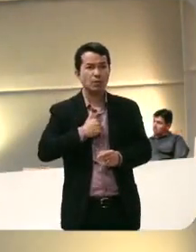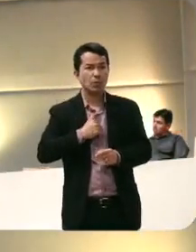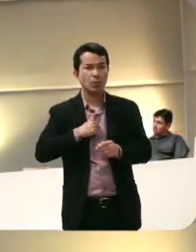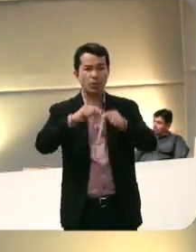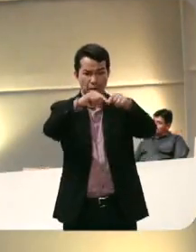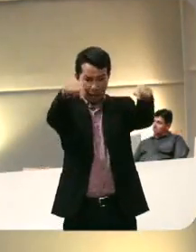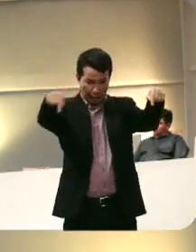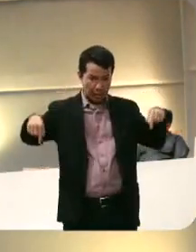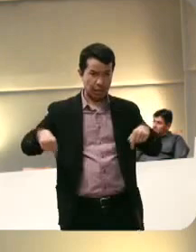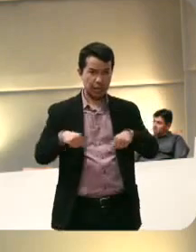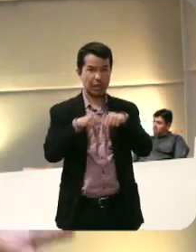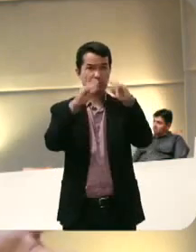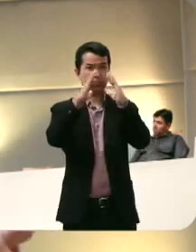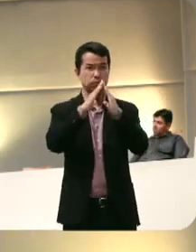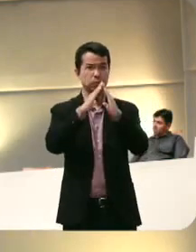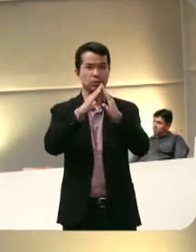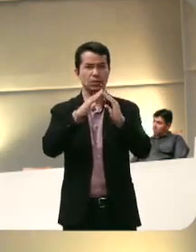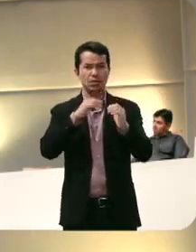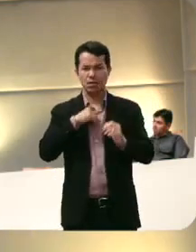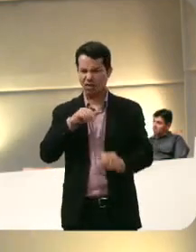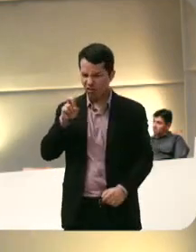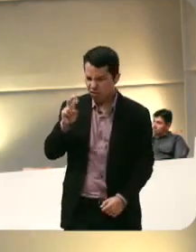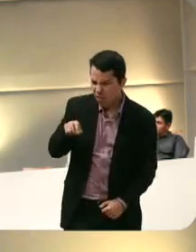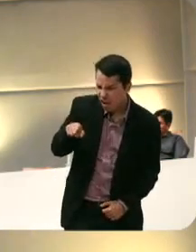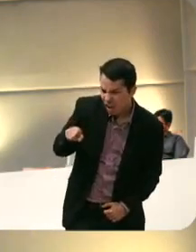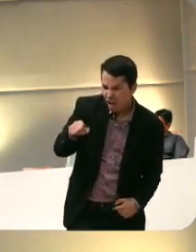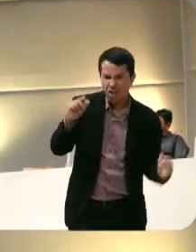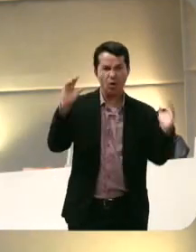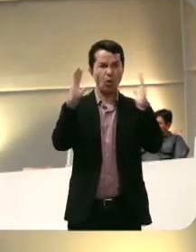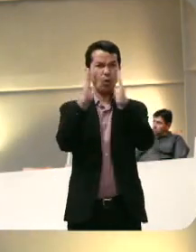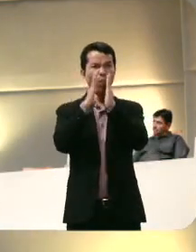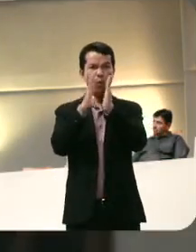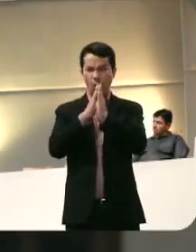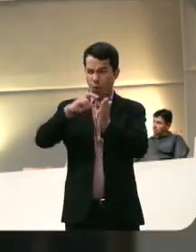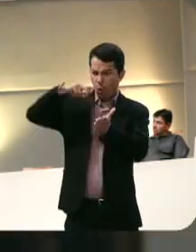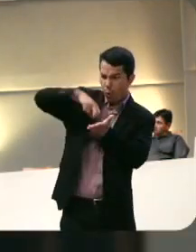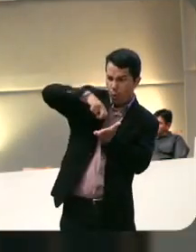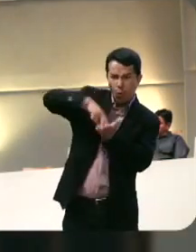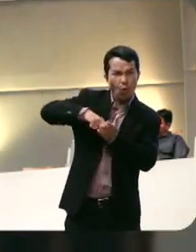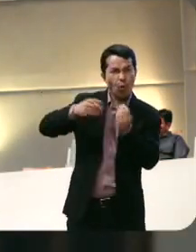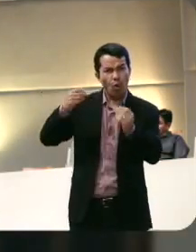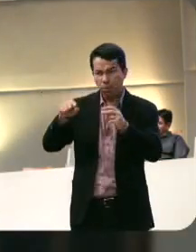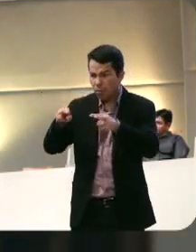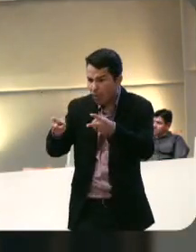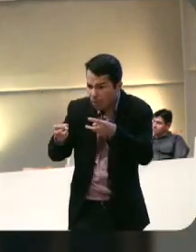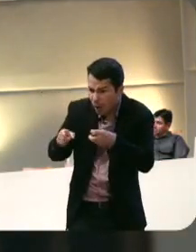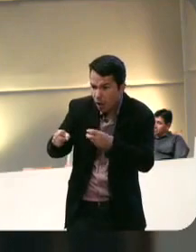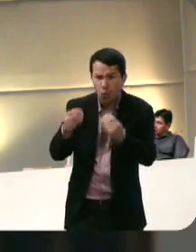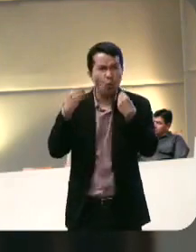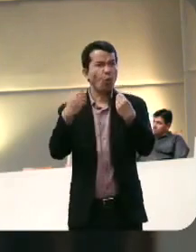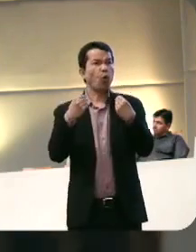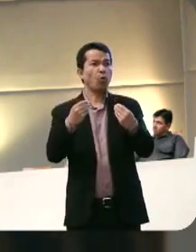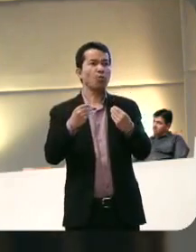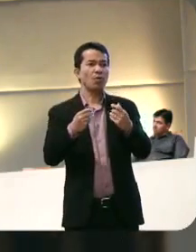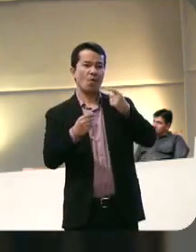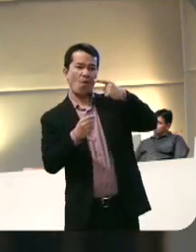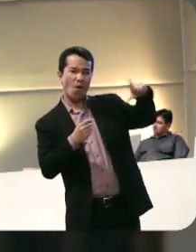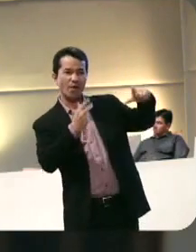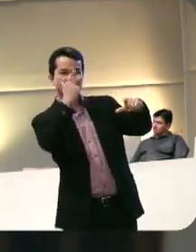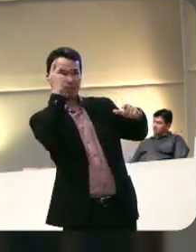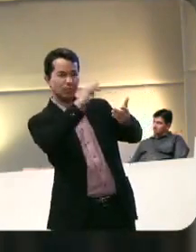irmão. Fazia tempo que eu não via ele orando. Olha só, mano, tirar foto, menino de joelho na cama, clamando a presença de Deus. Aí eu recebo